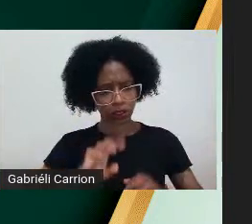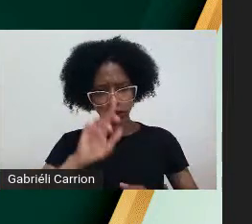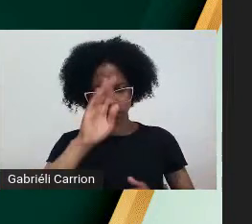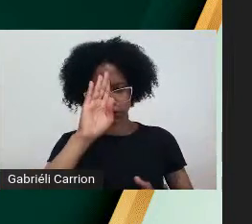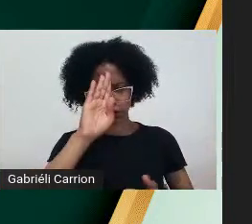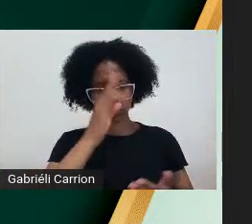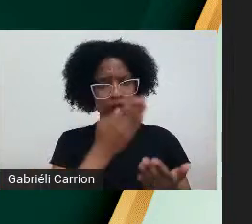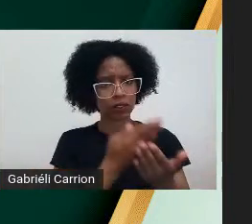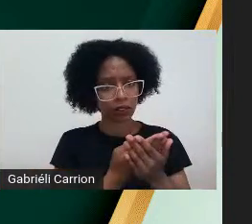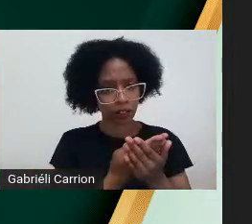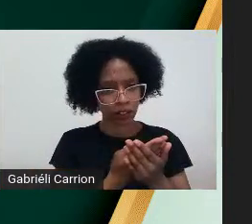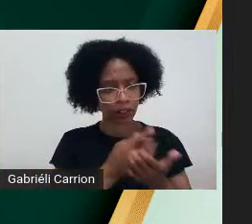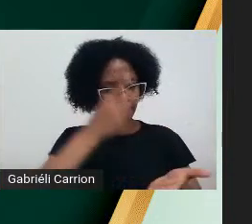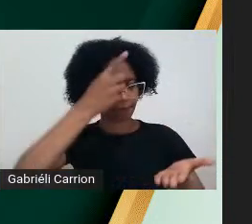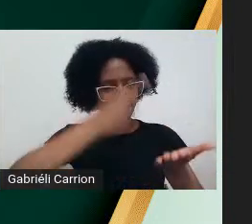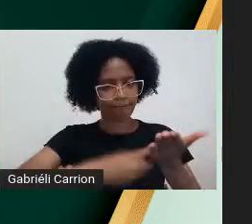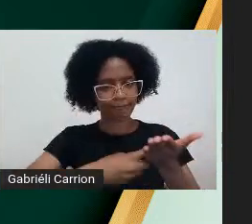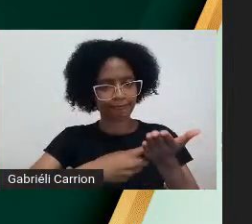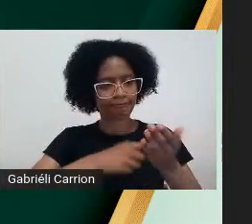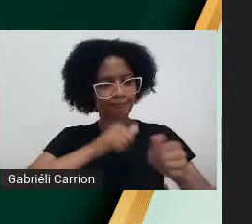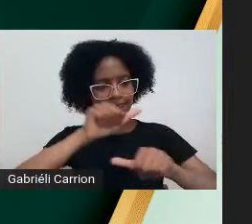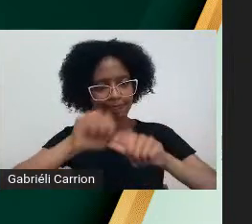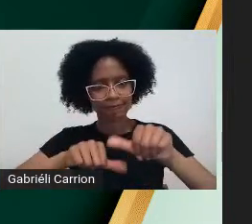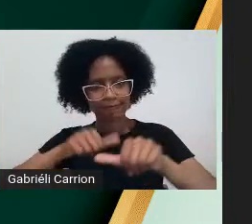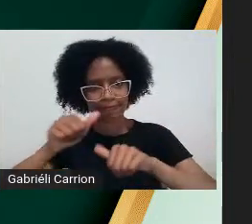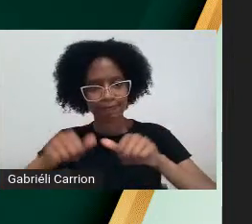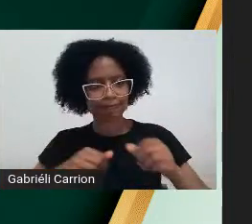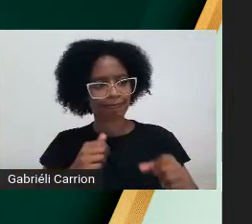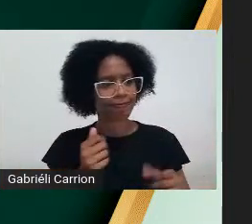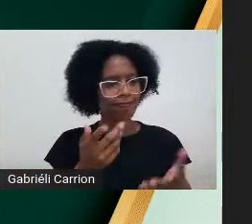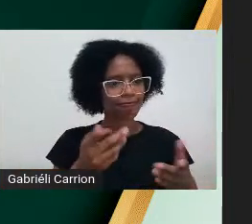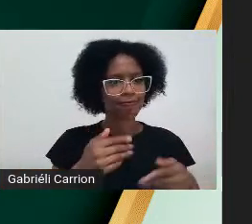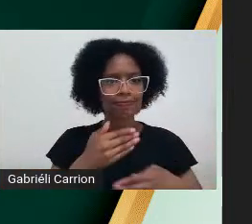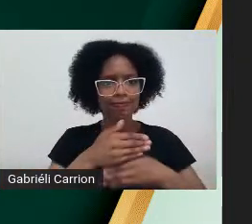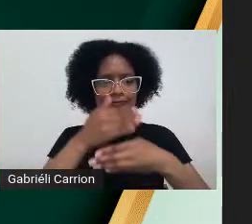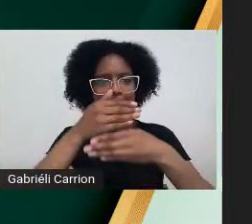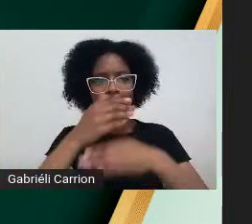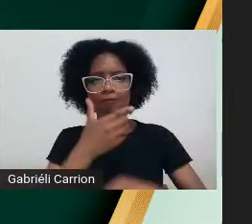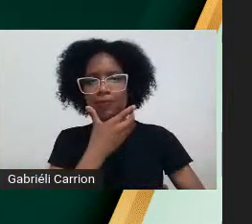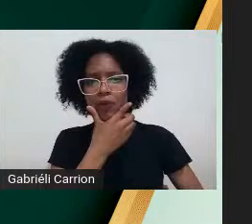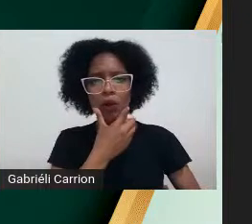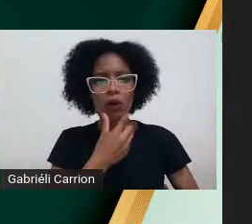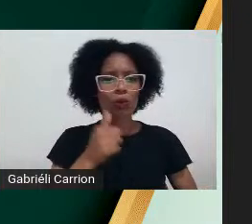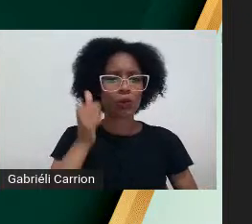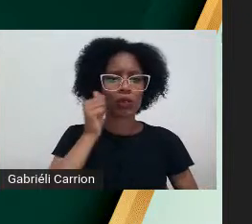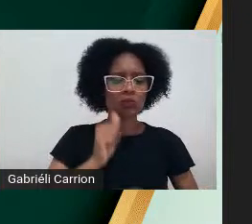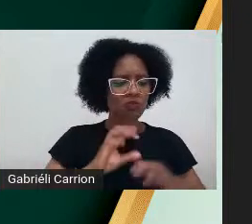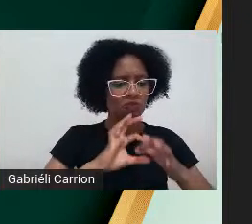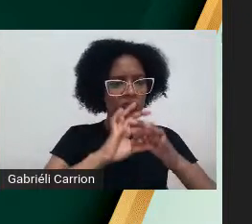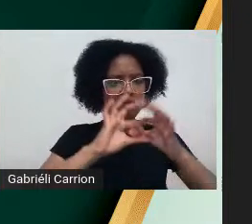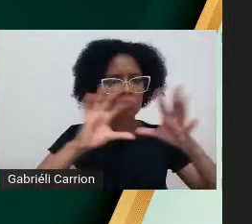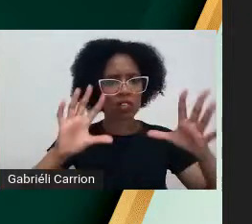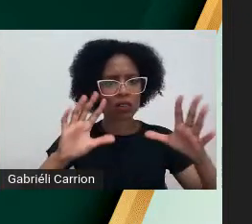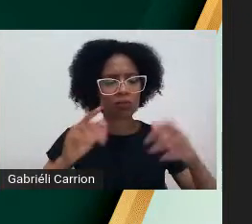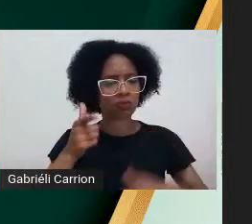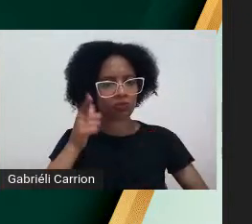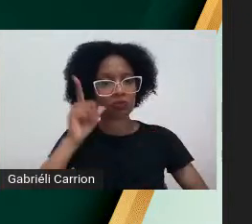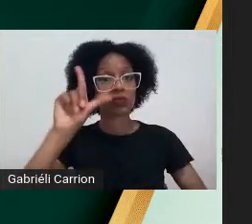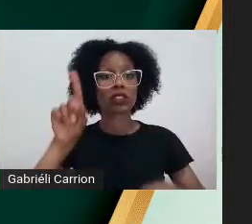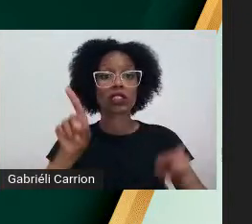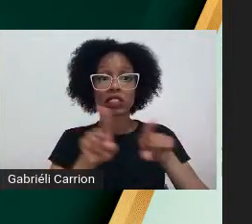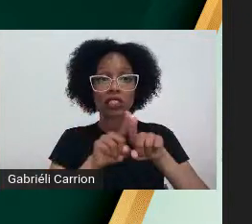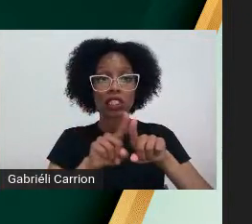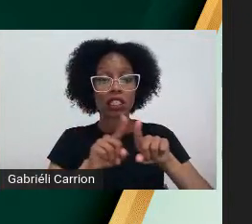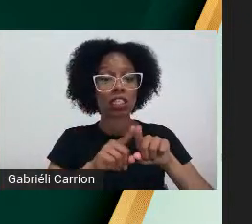saberes para ser agente da mudança e da construção de um mundo onde homens e mulheres sejam livres e realizados. Na profissão